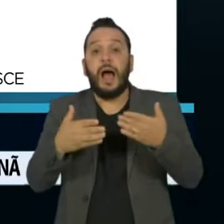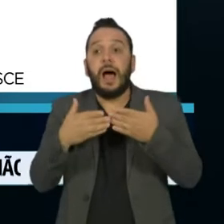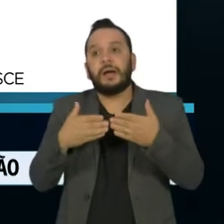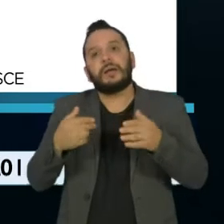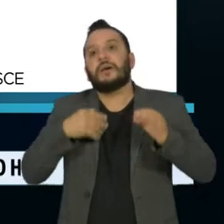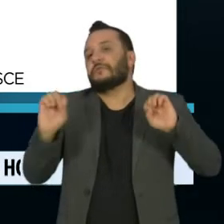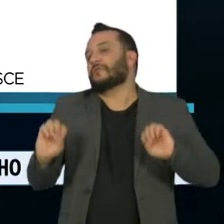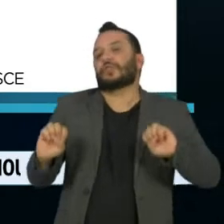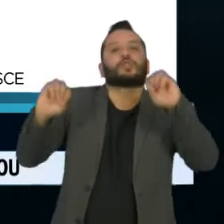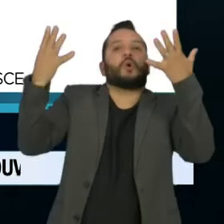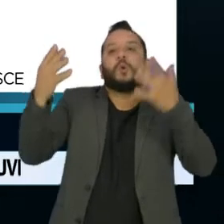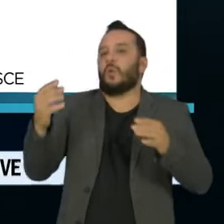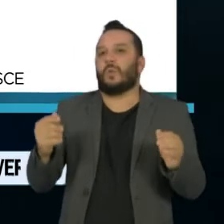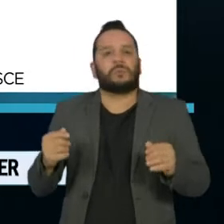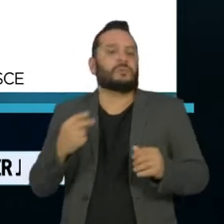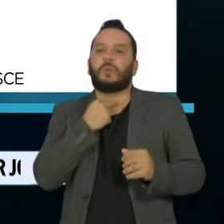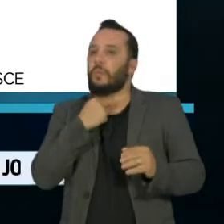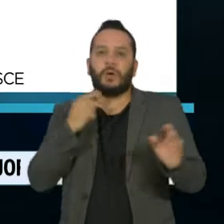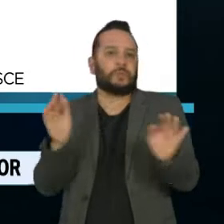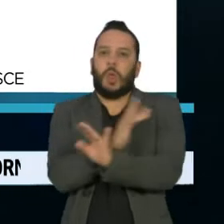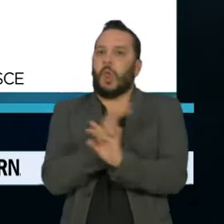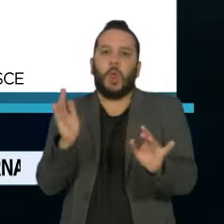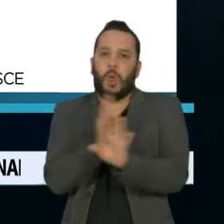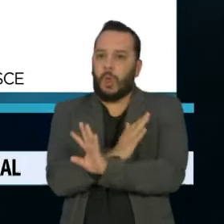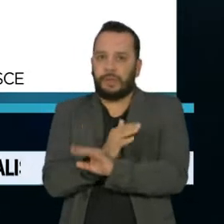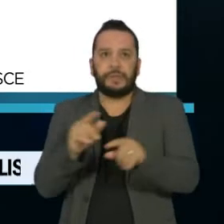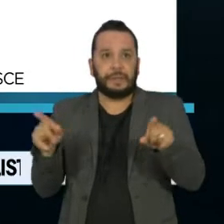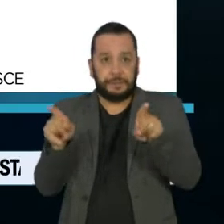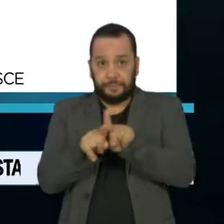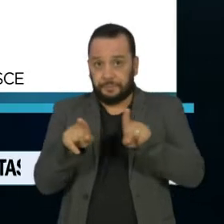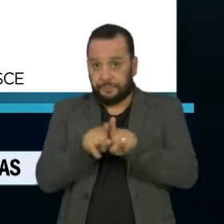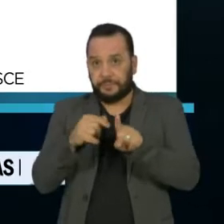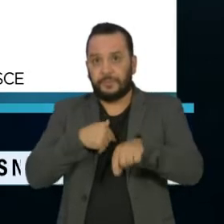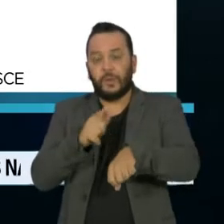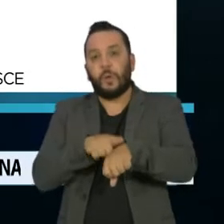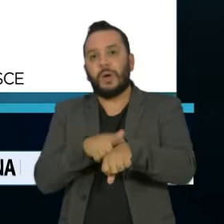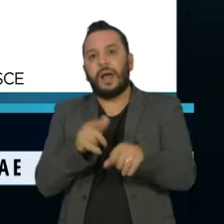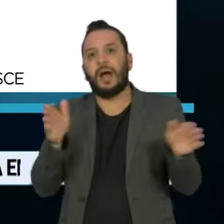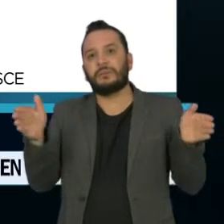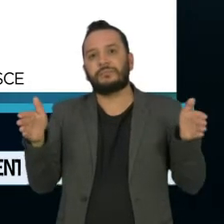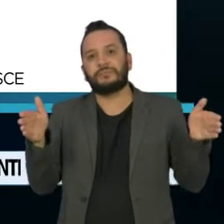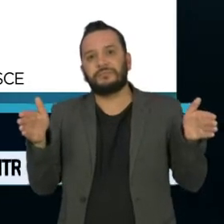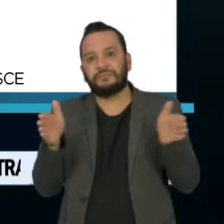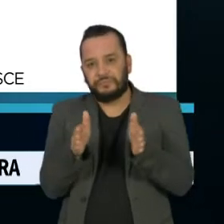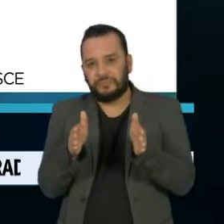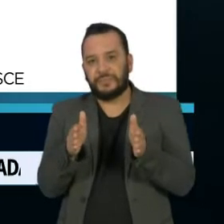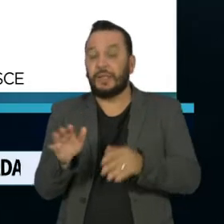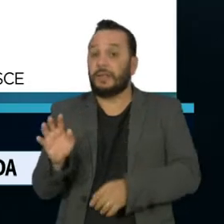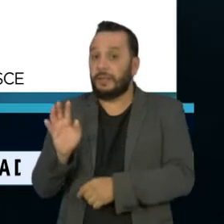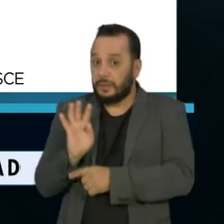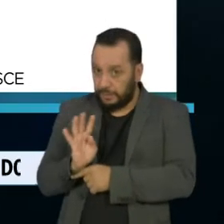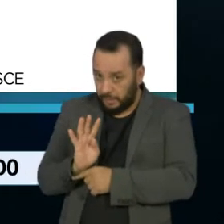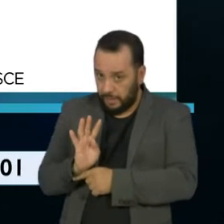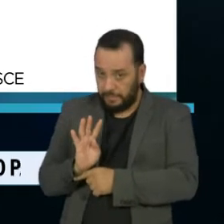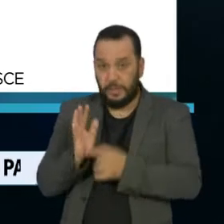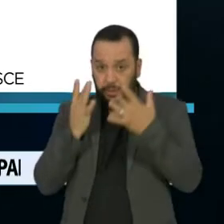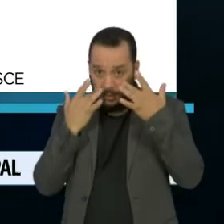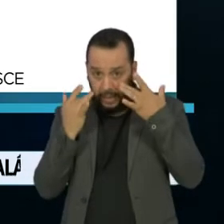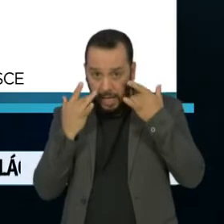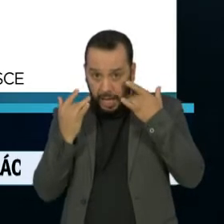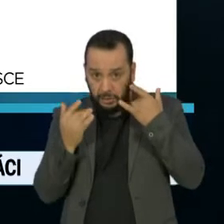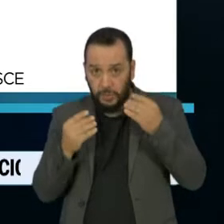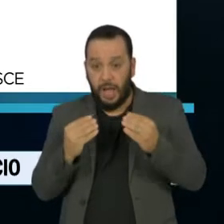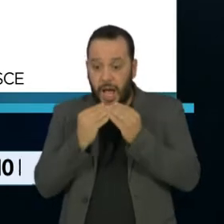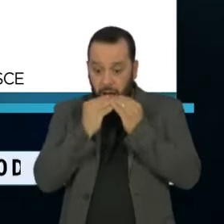eventos para evitar o fluxo intenso o funcionamento será em horário reduzido cinemas teatros e praças